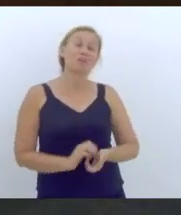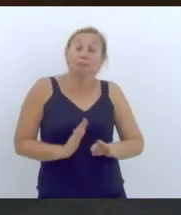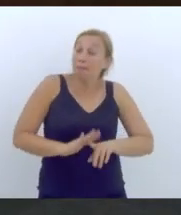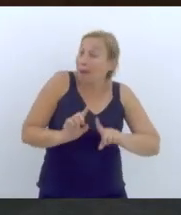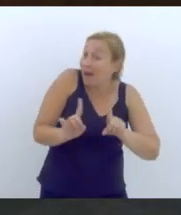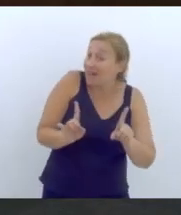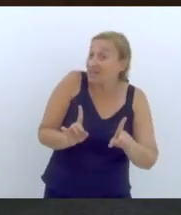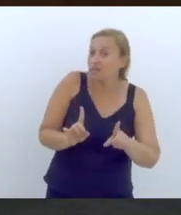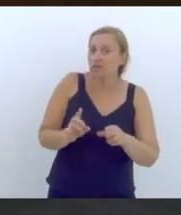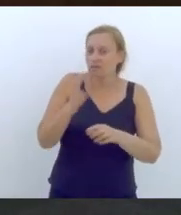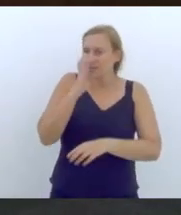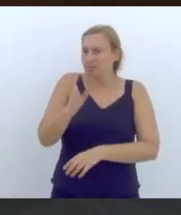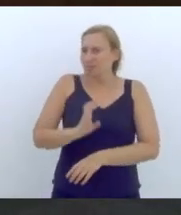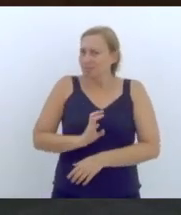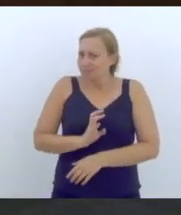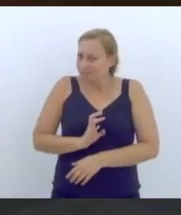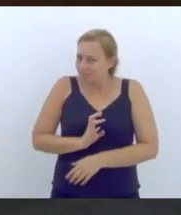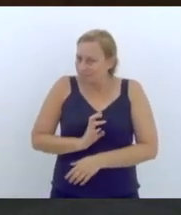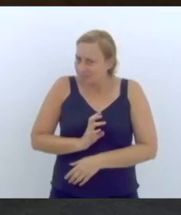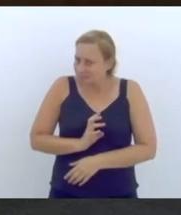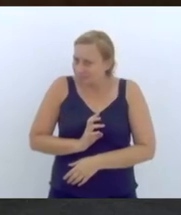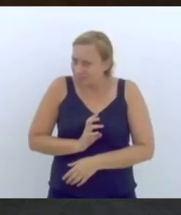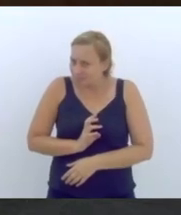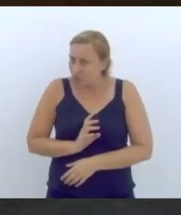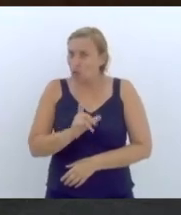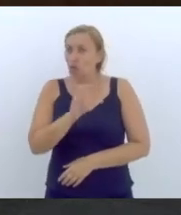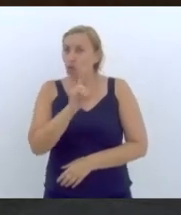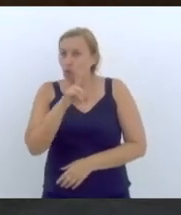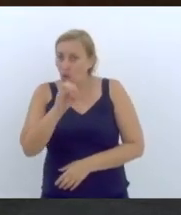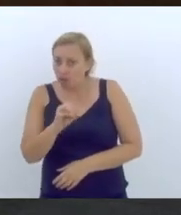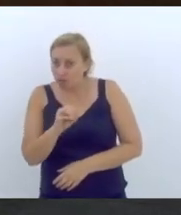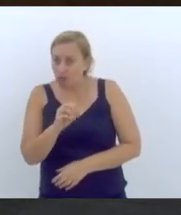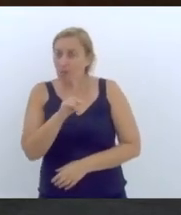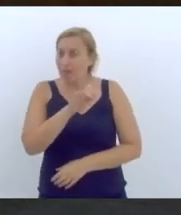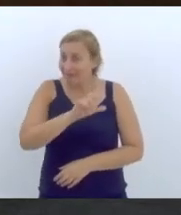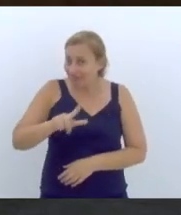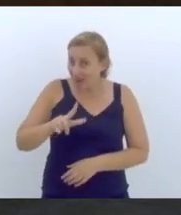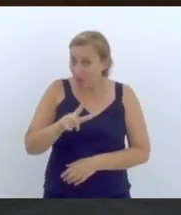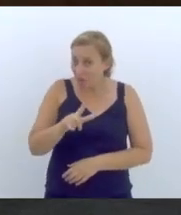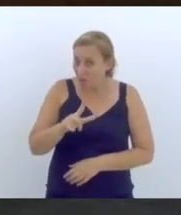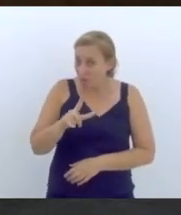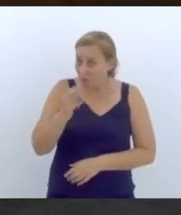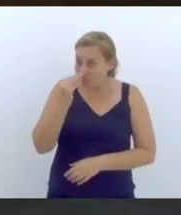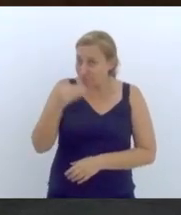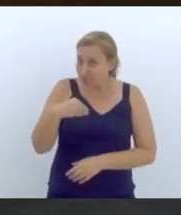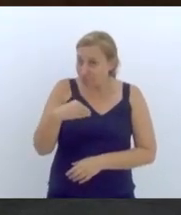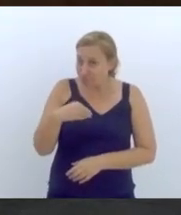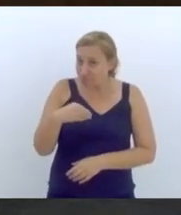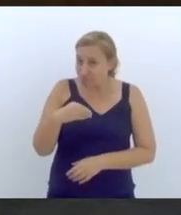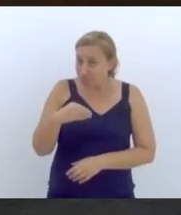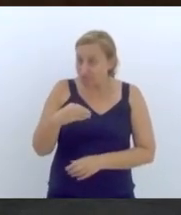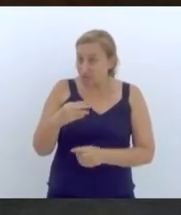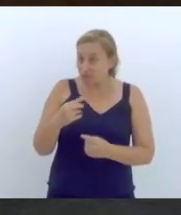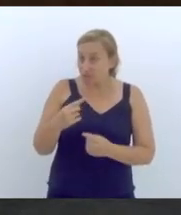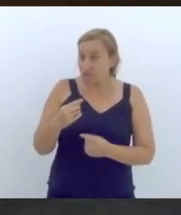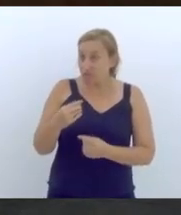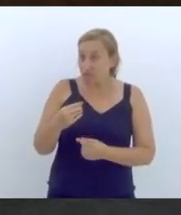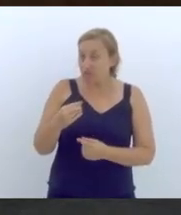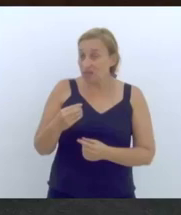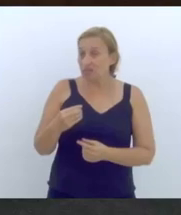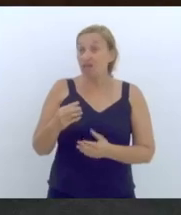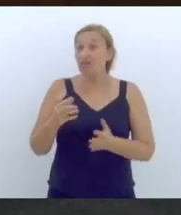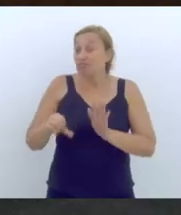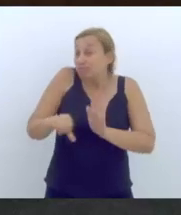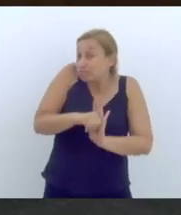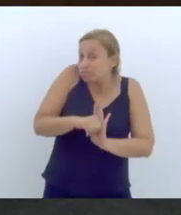fui acusado, está tipificado no Código Penal, calúnia, que é imputar a outrem o cometimento de crime. Então,